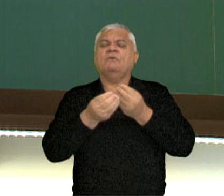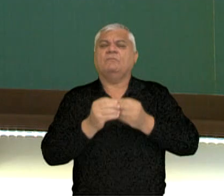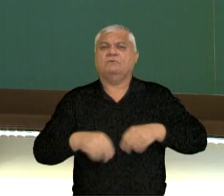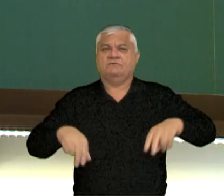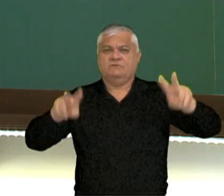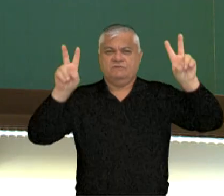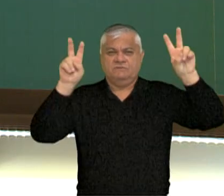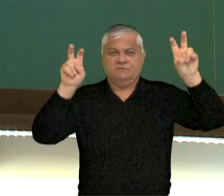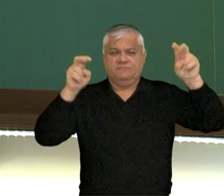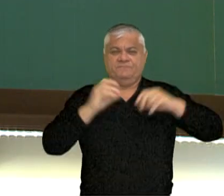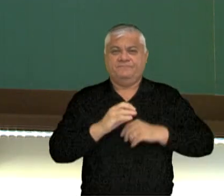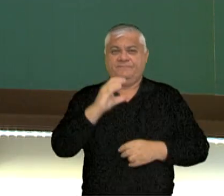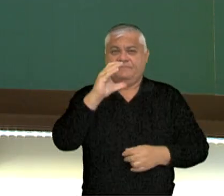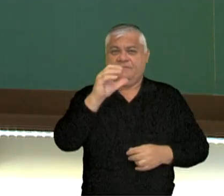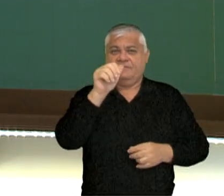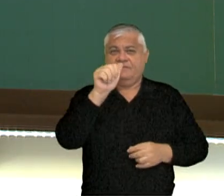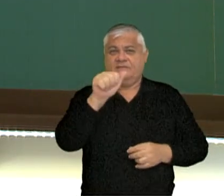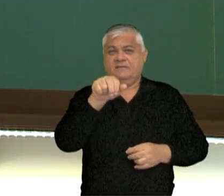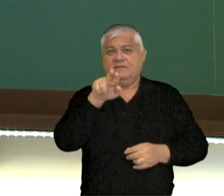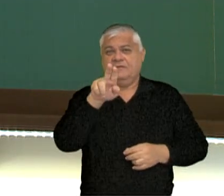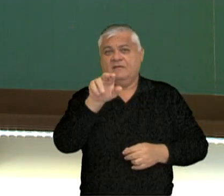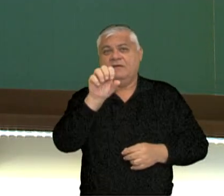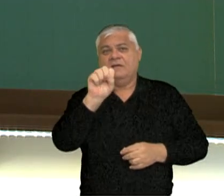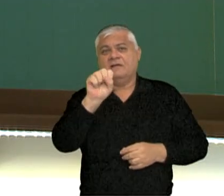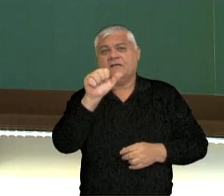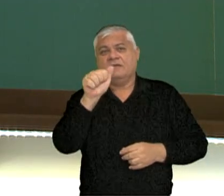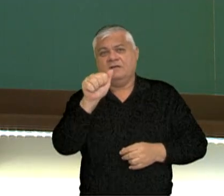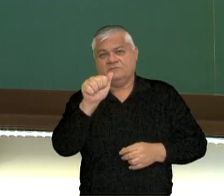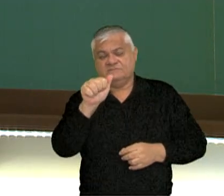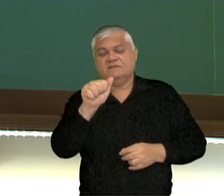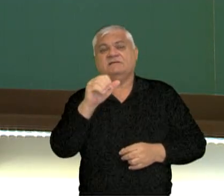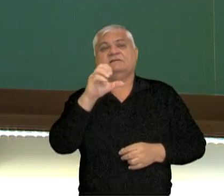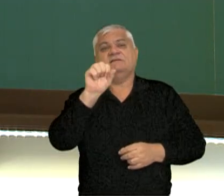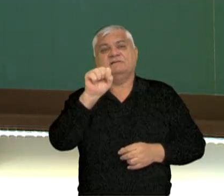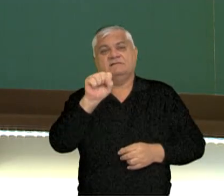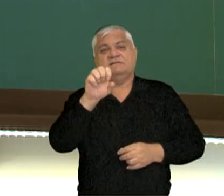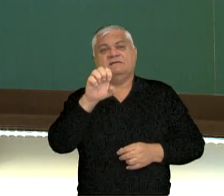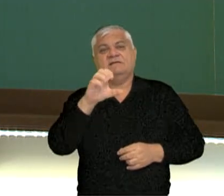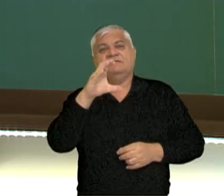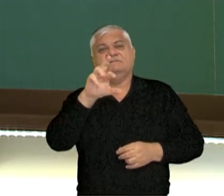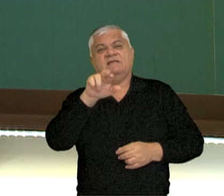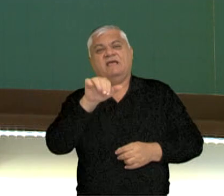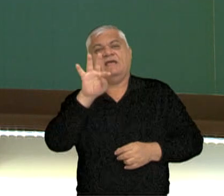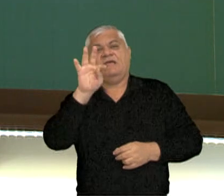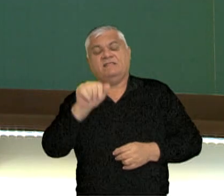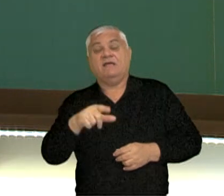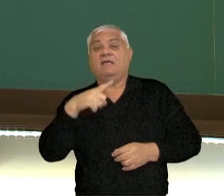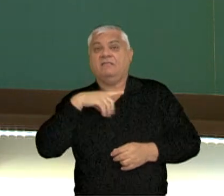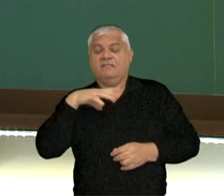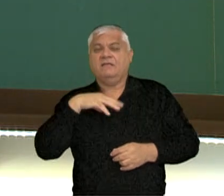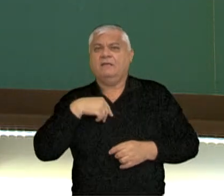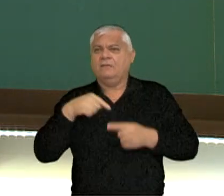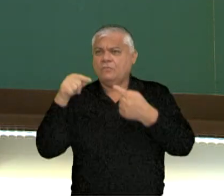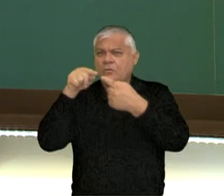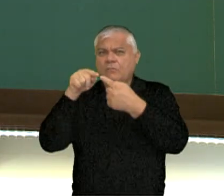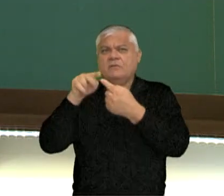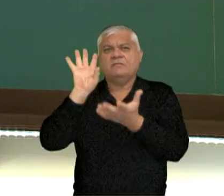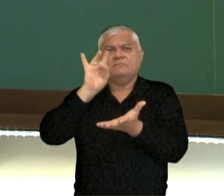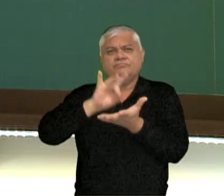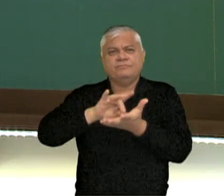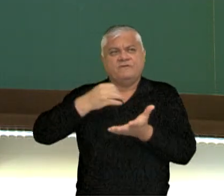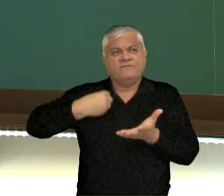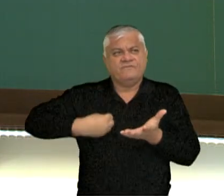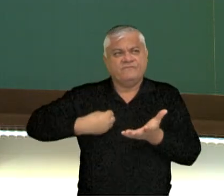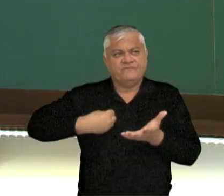título, A Causa Secreta. Então, nesse conto a gente vai perceber traços fortes do realismo,